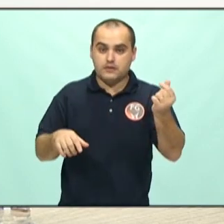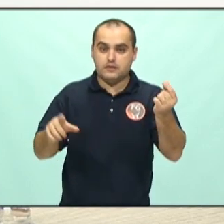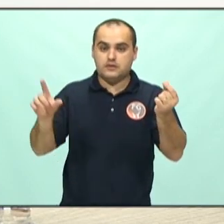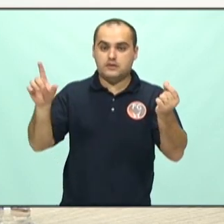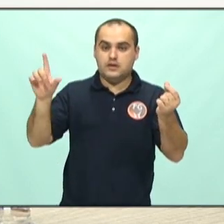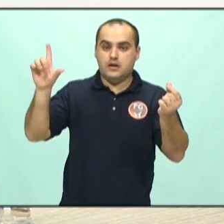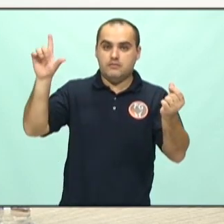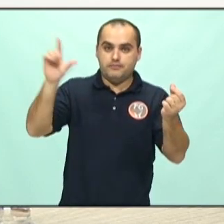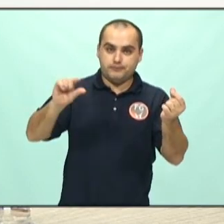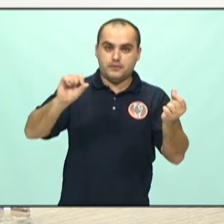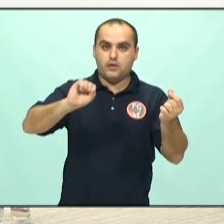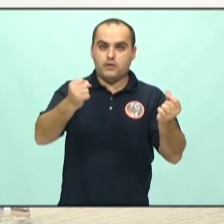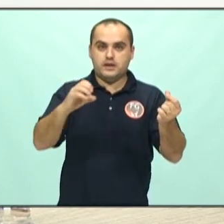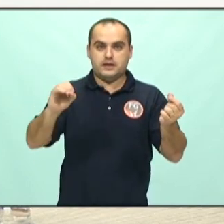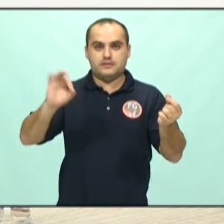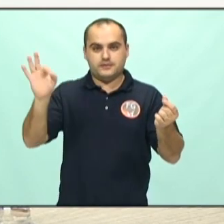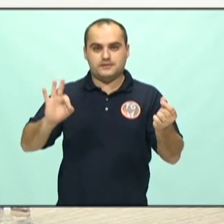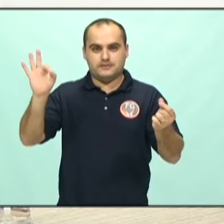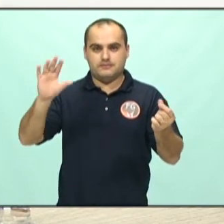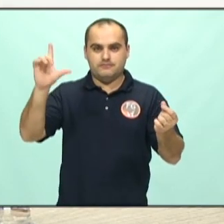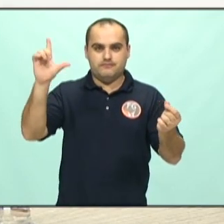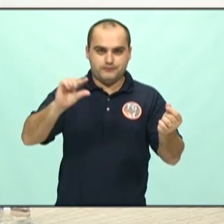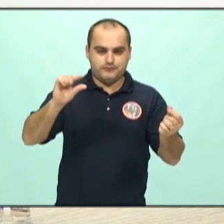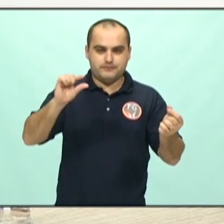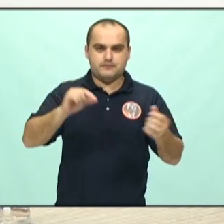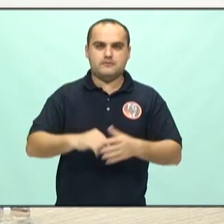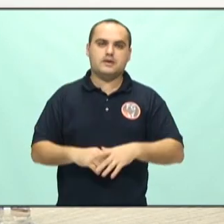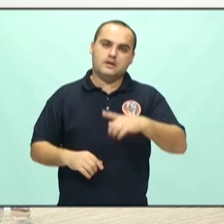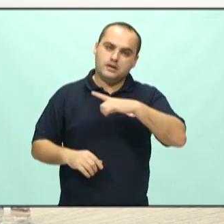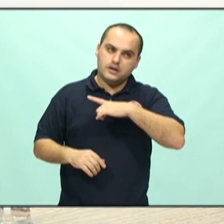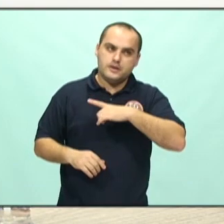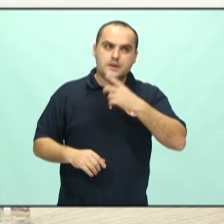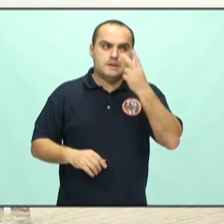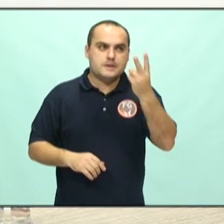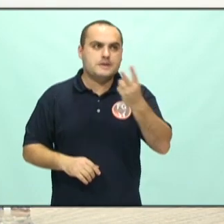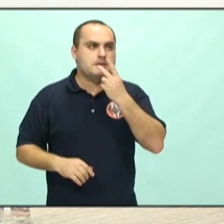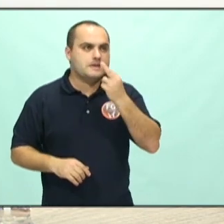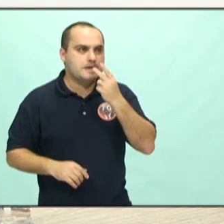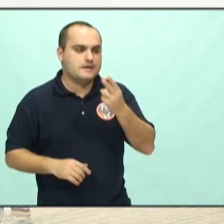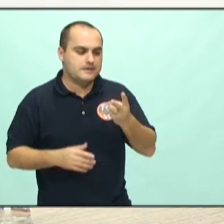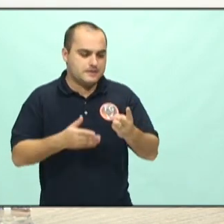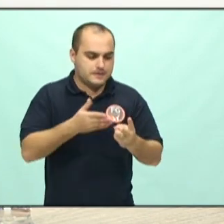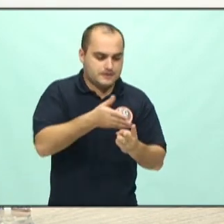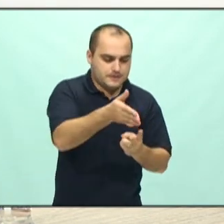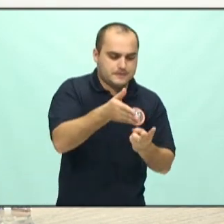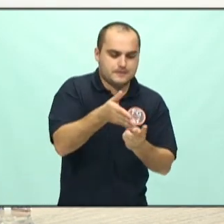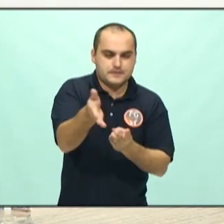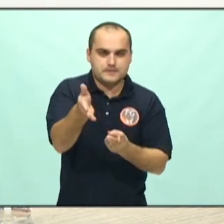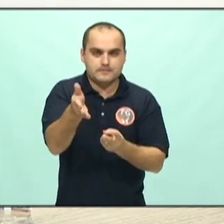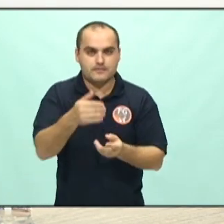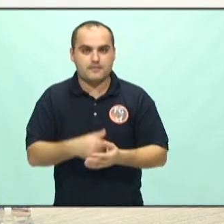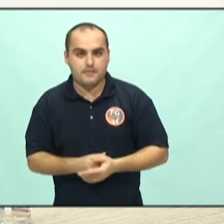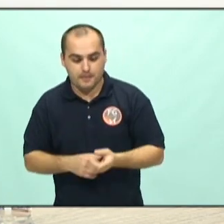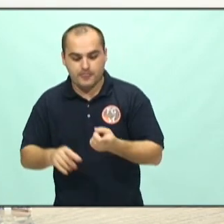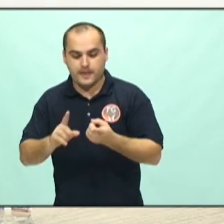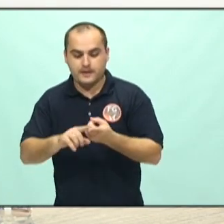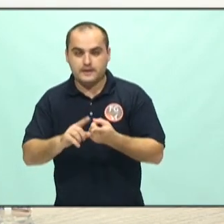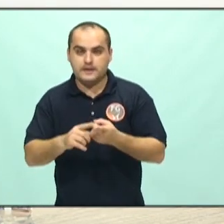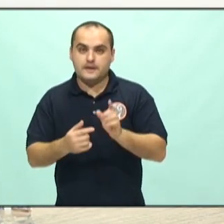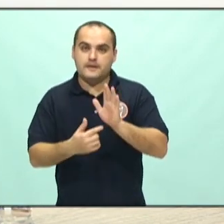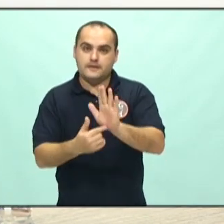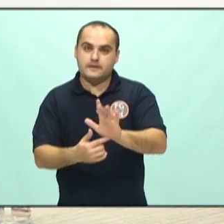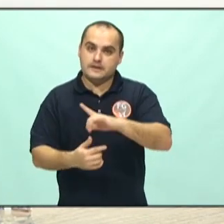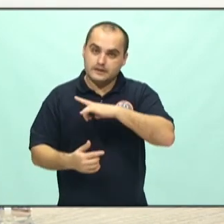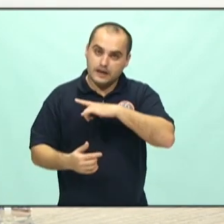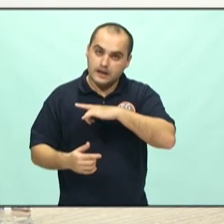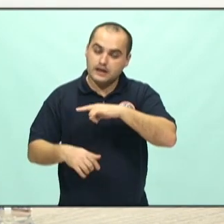caiu 80%. Então, nós tínhamos 2 caminhos e nós apresentamos isso para o servidor. Olha, nós temos mais